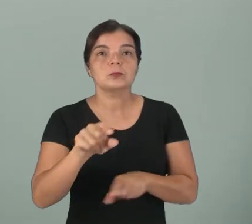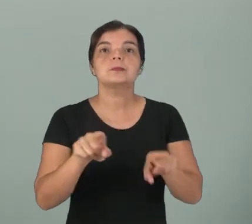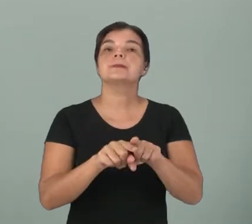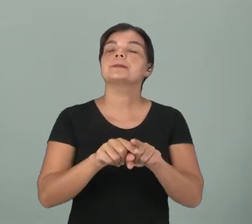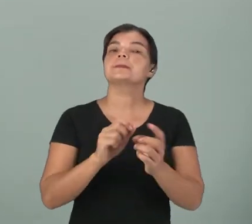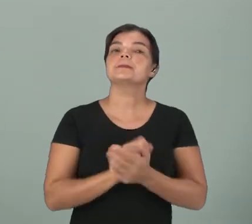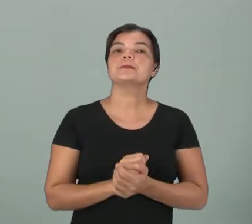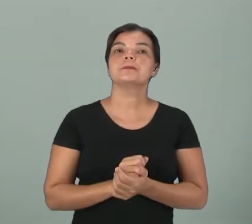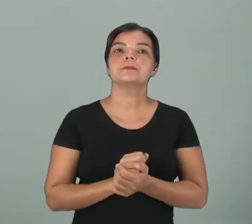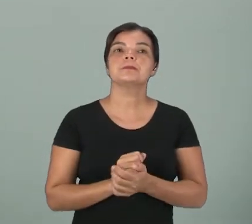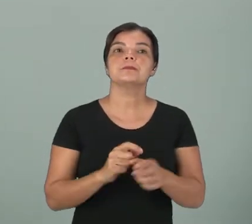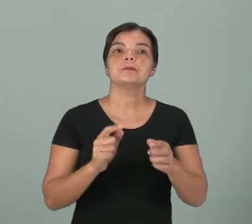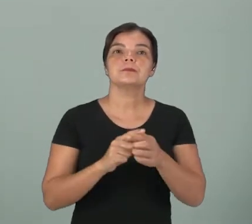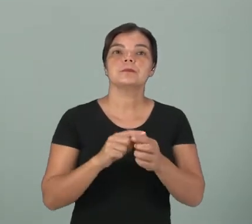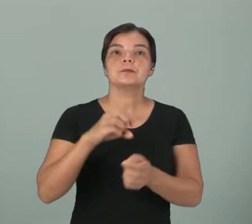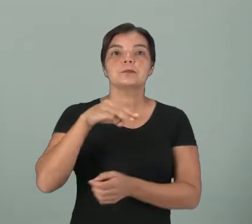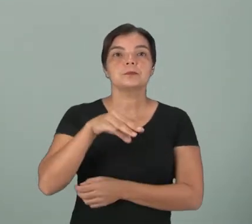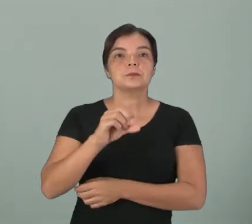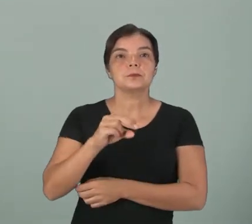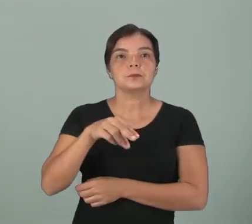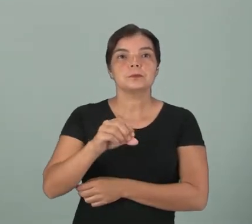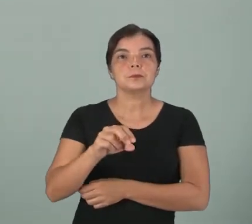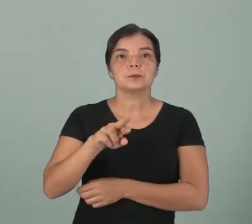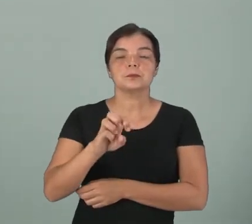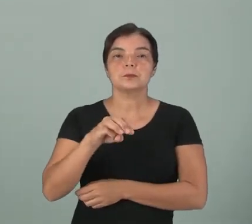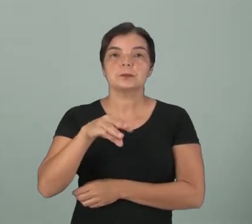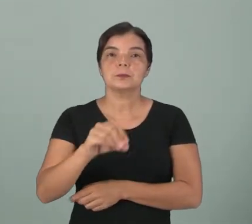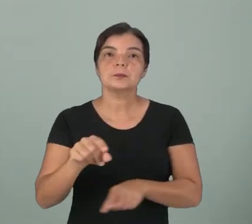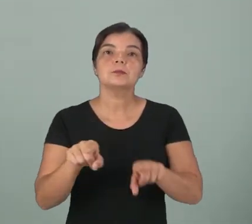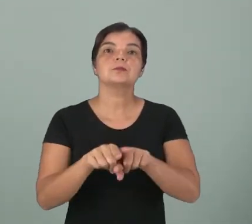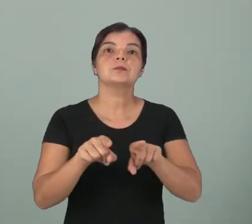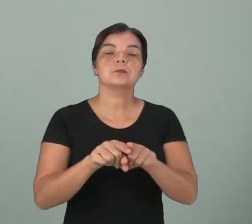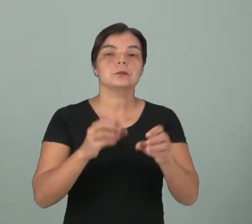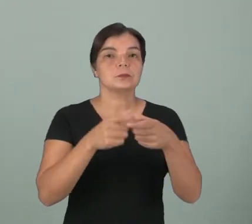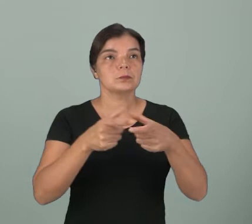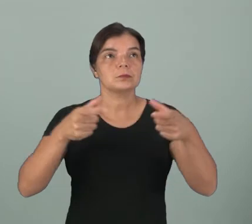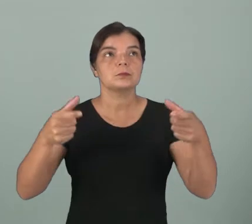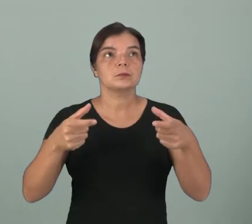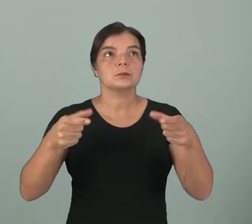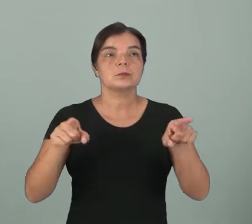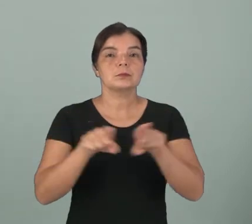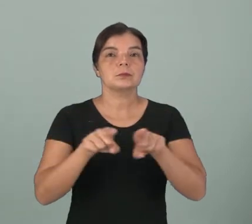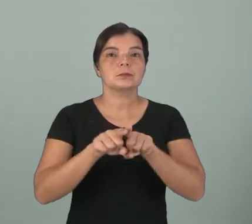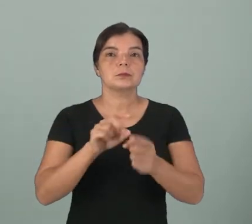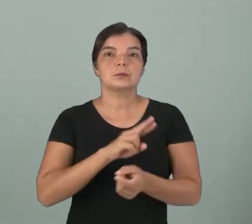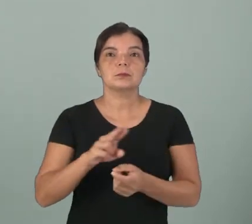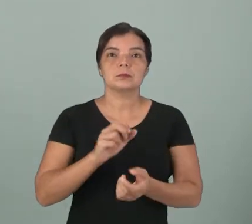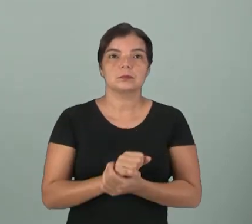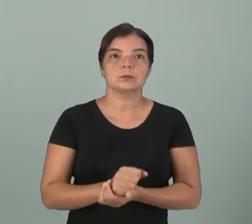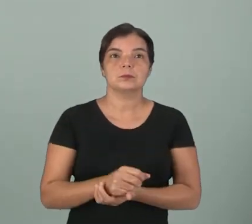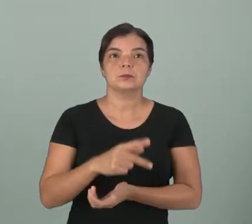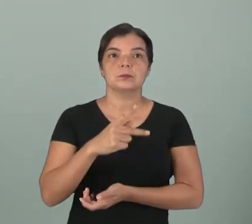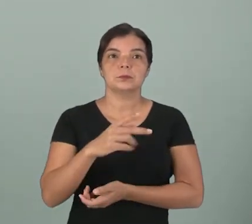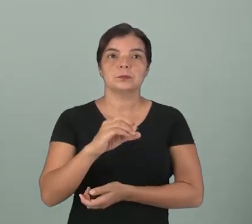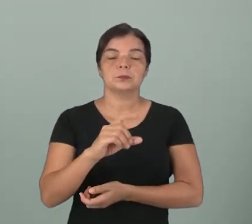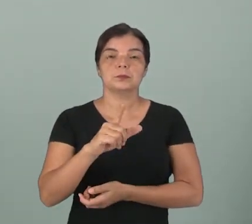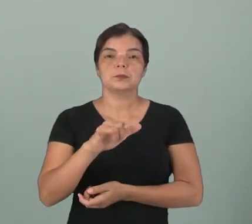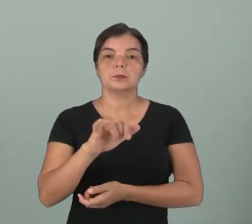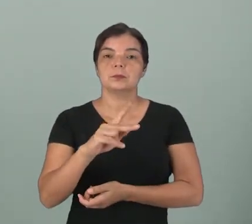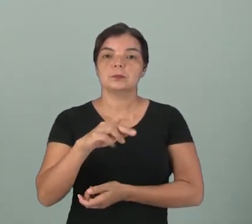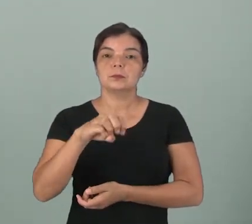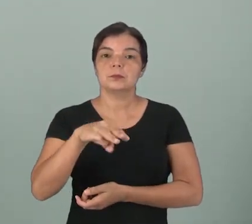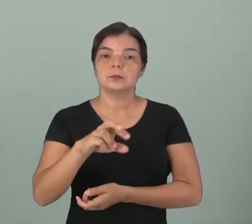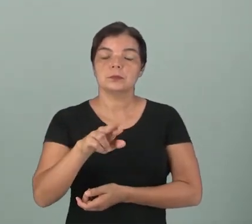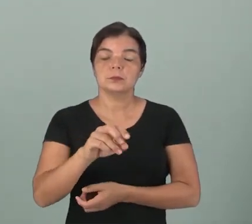nós chamamos de monômeros e e o maior a molécula restante nós chamamos de polímero